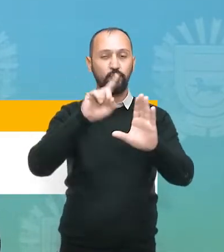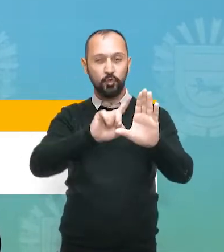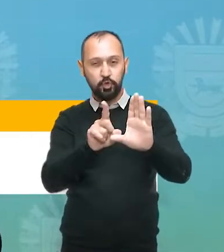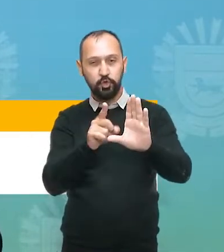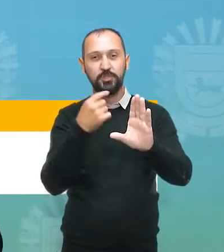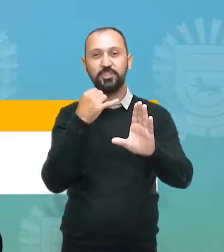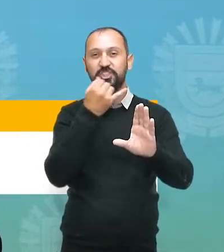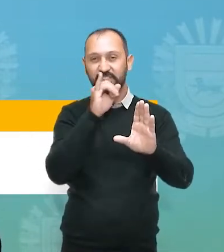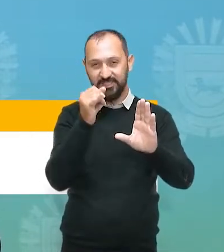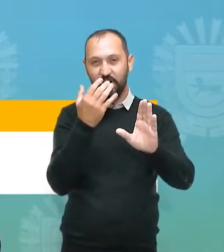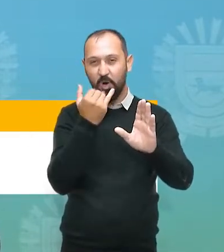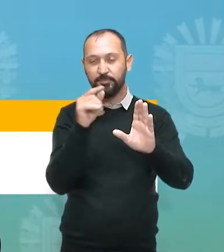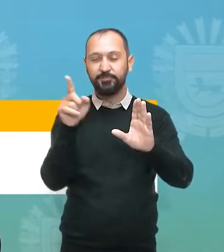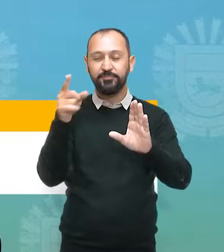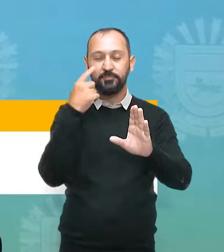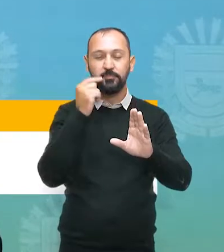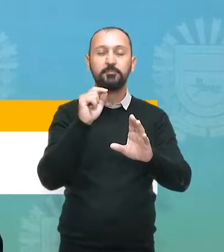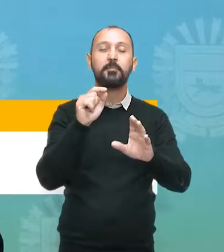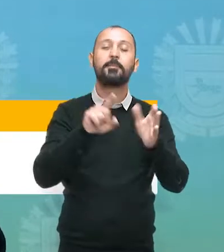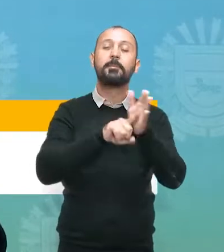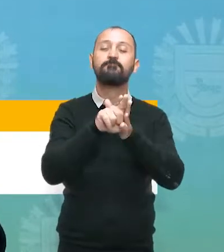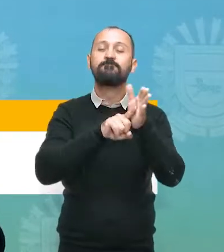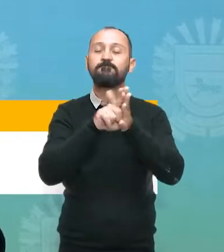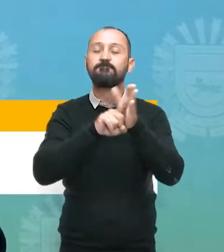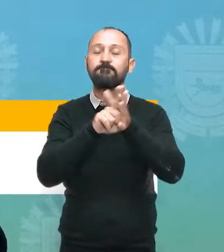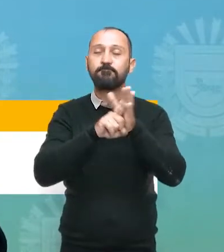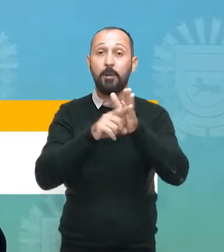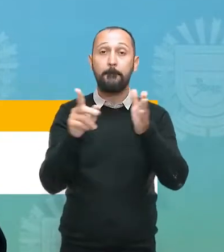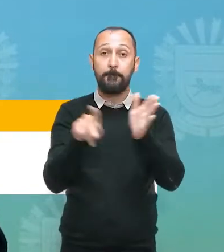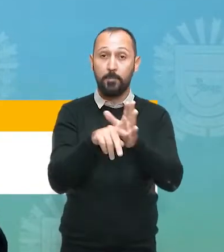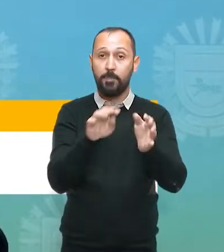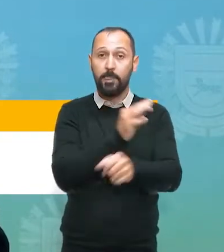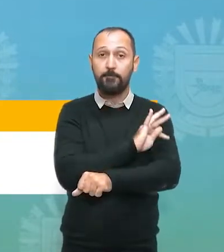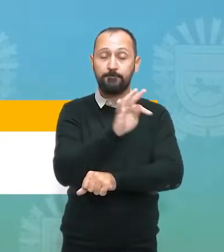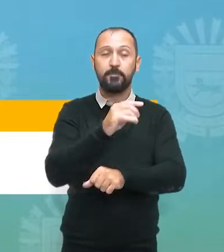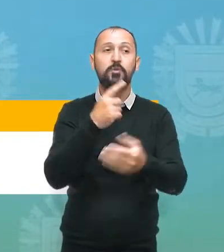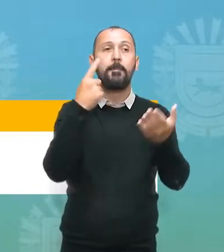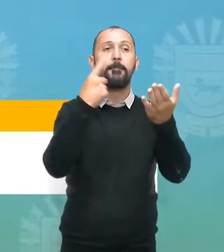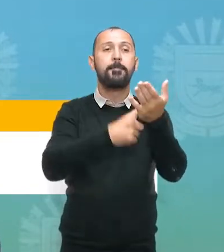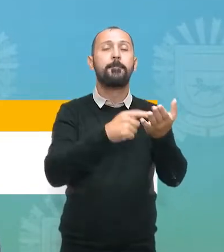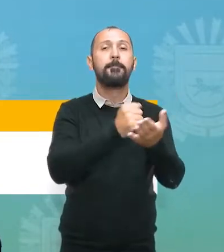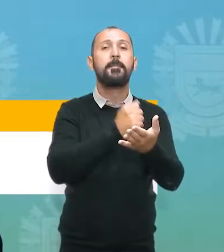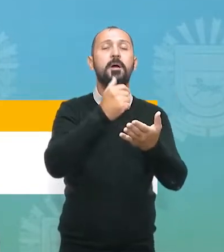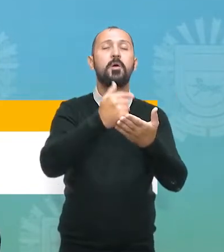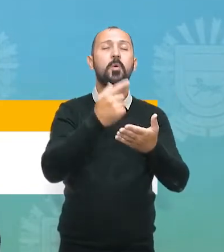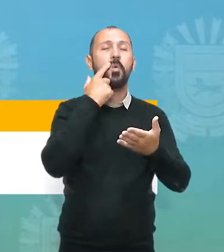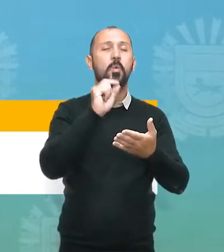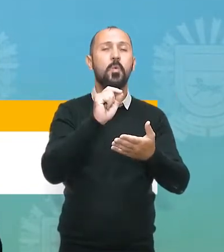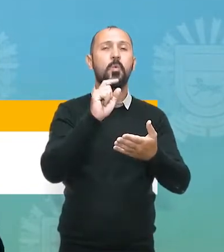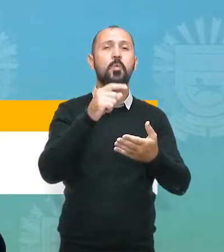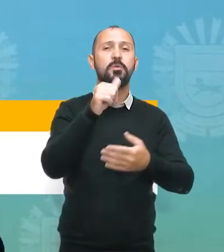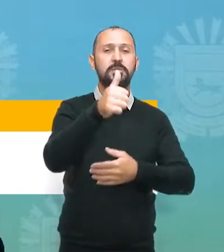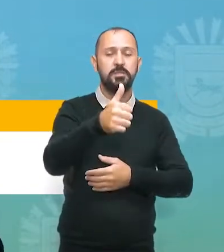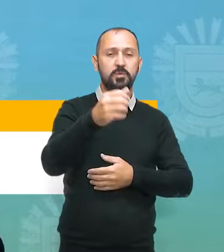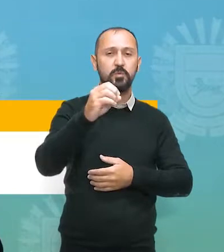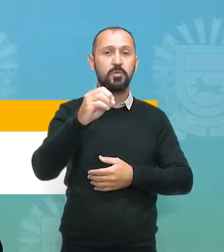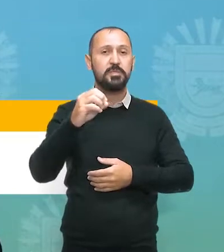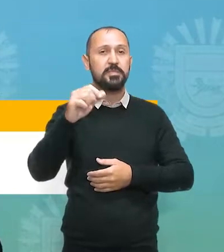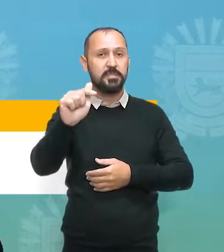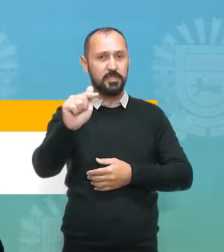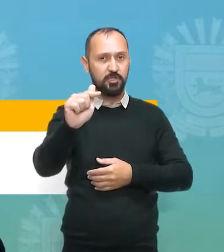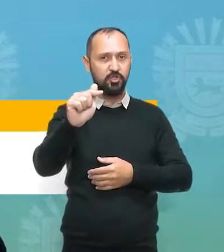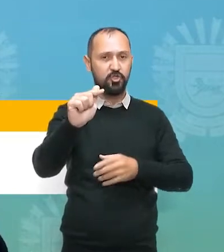e retirados para irem para perícia e também já marcamos a retirada dos 107